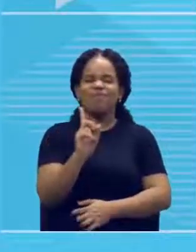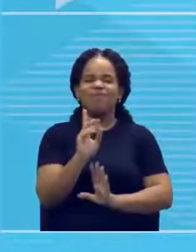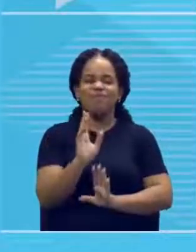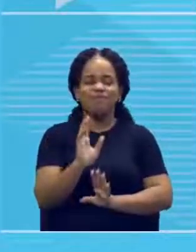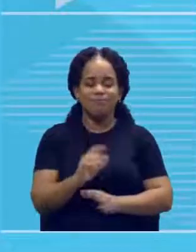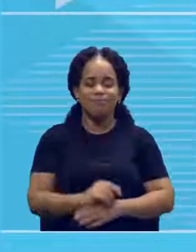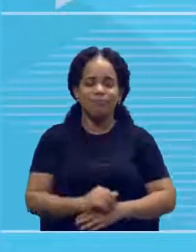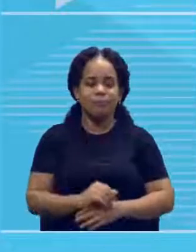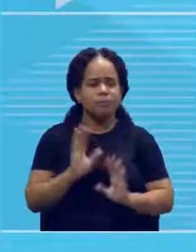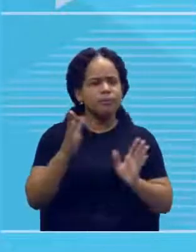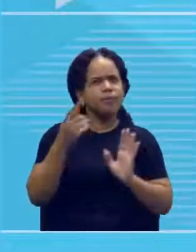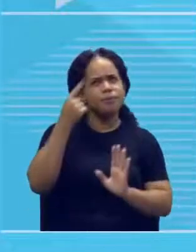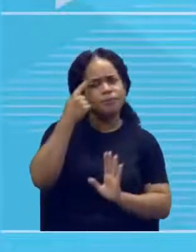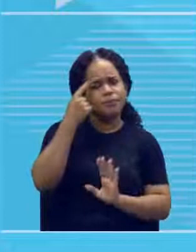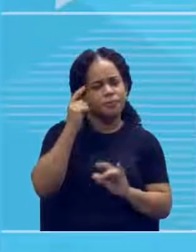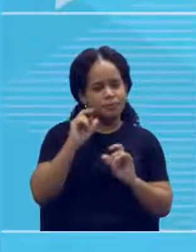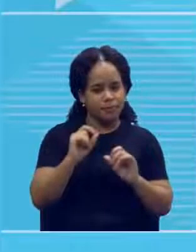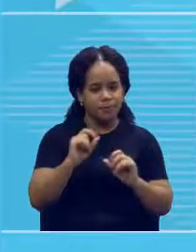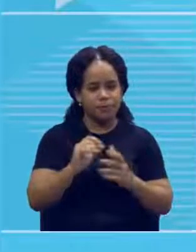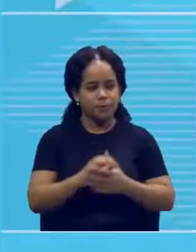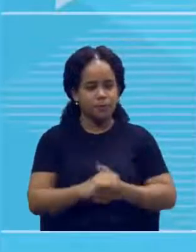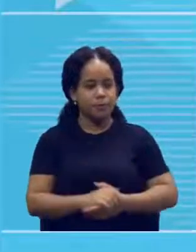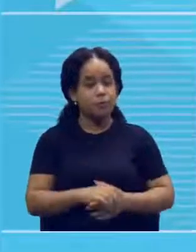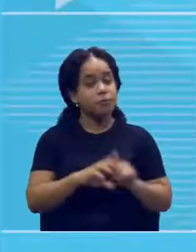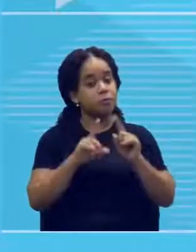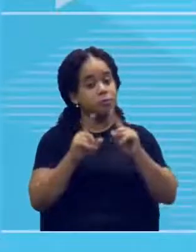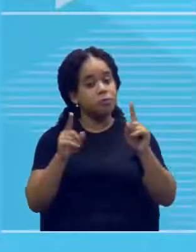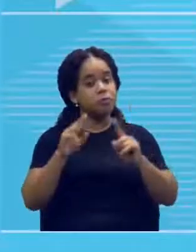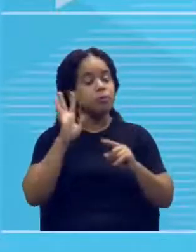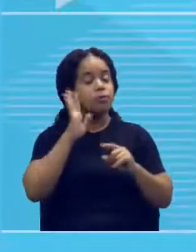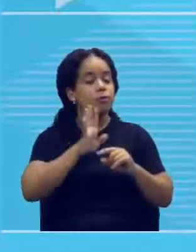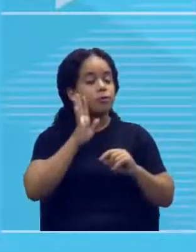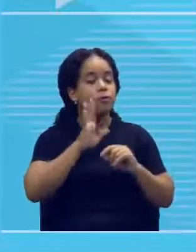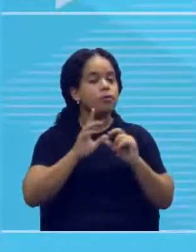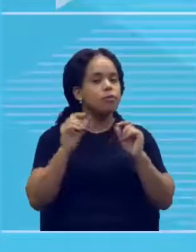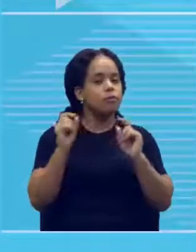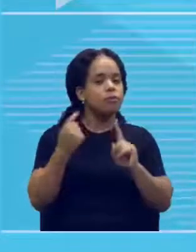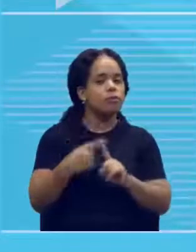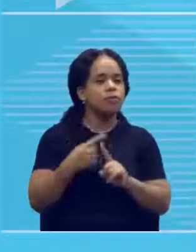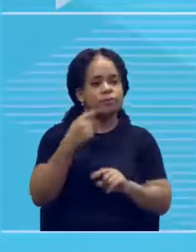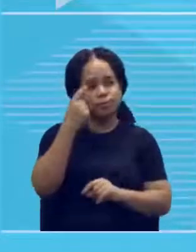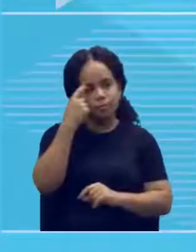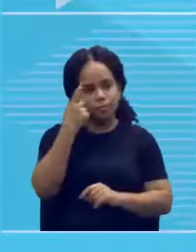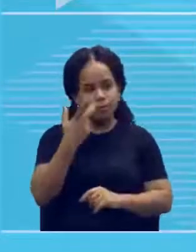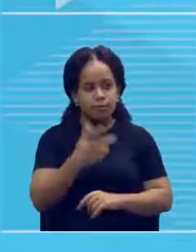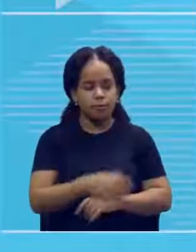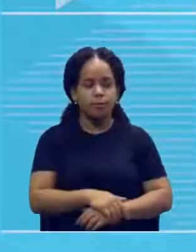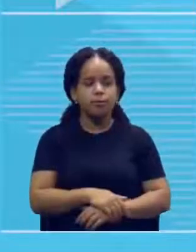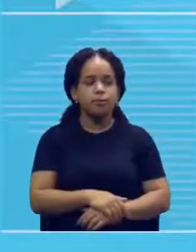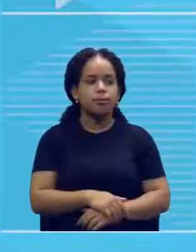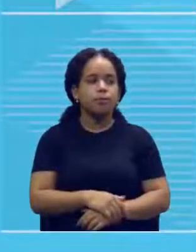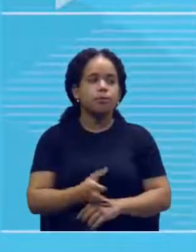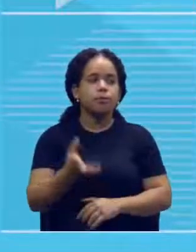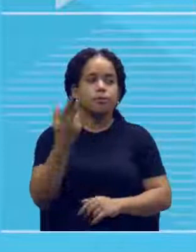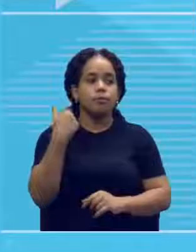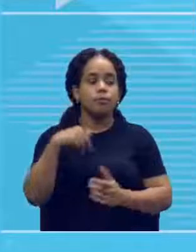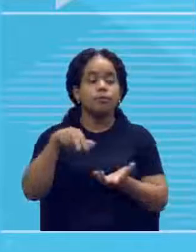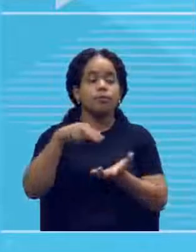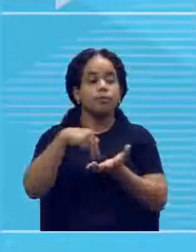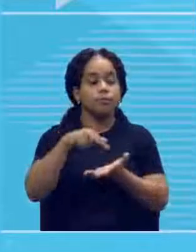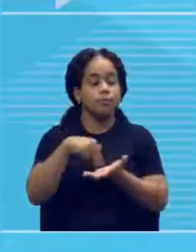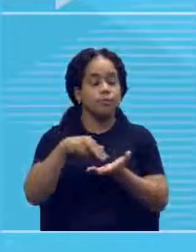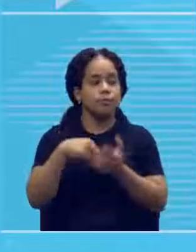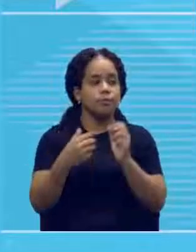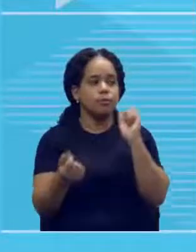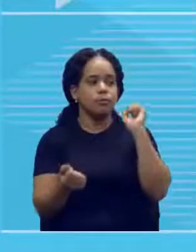Já pensou, minha gente? Mas era legal, vocês estão pensando, né? Já pensou? Vamos dançar, galera!